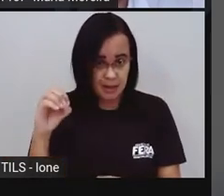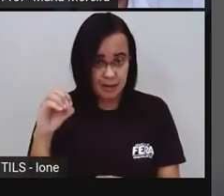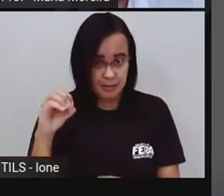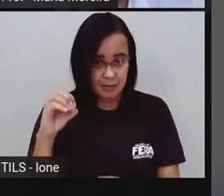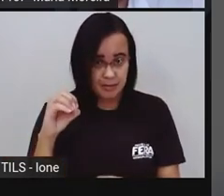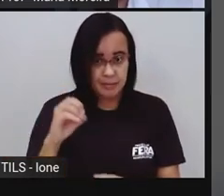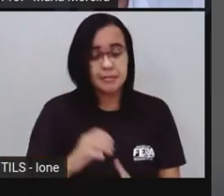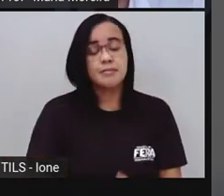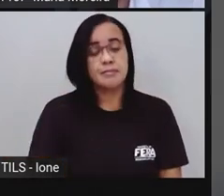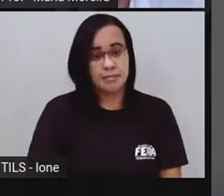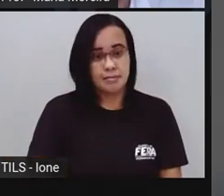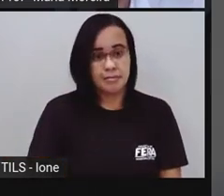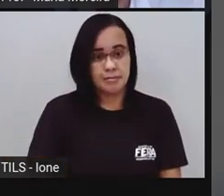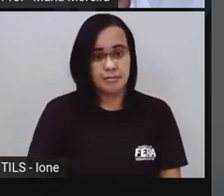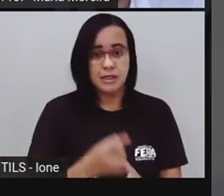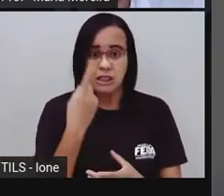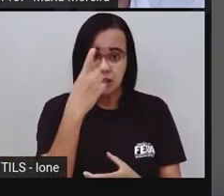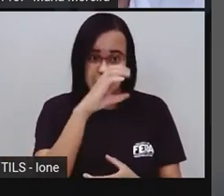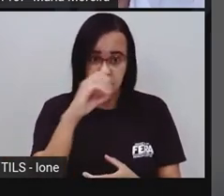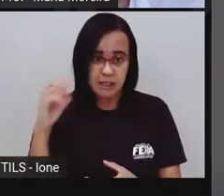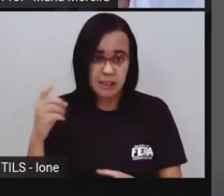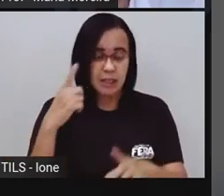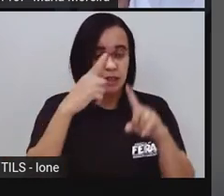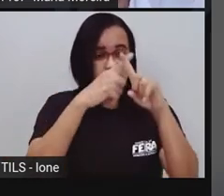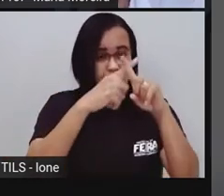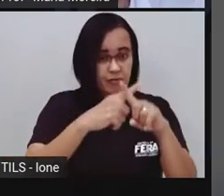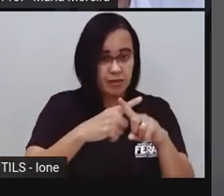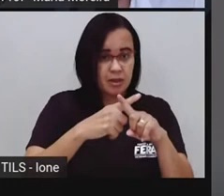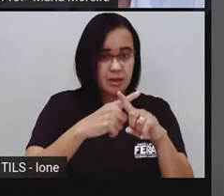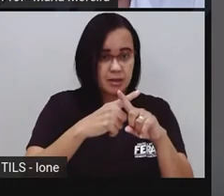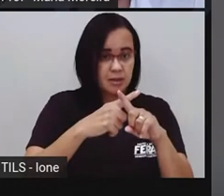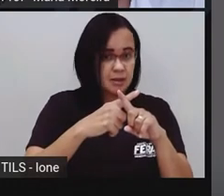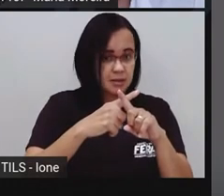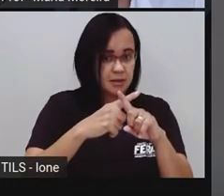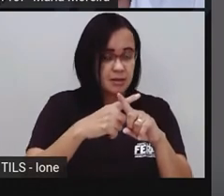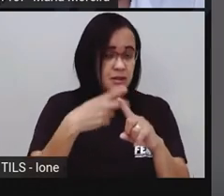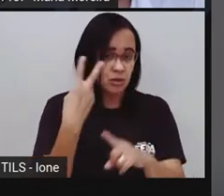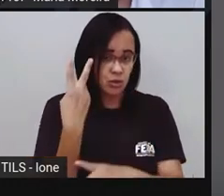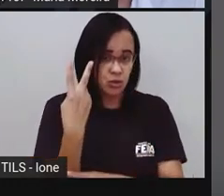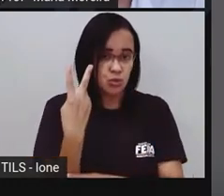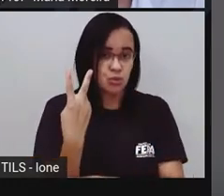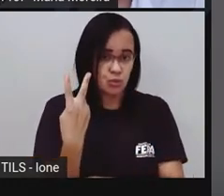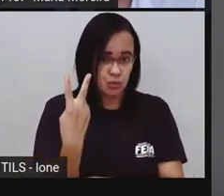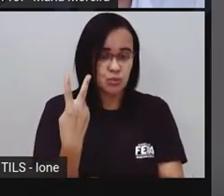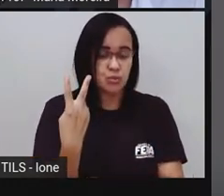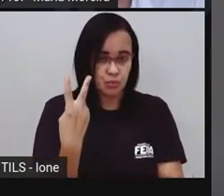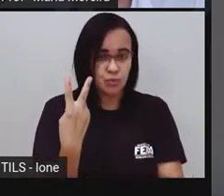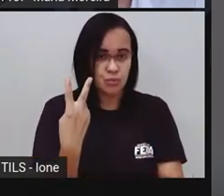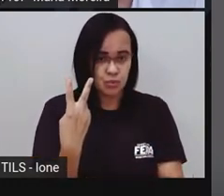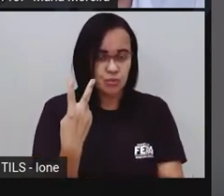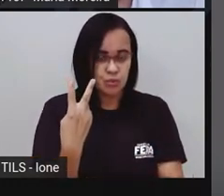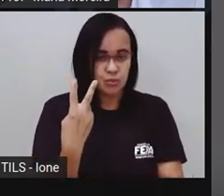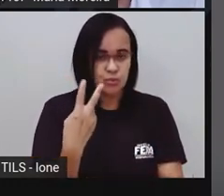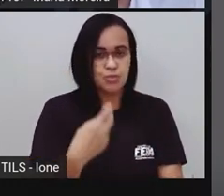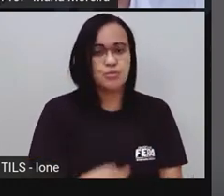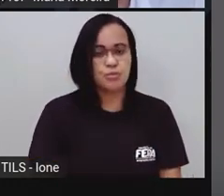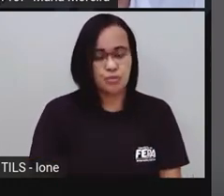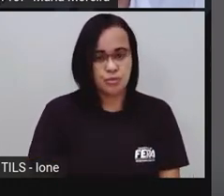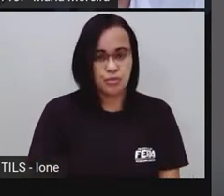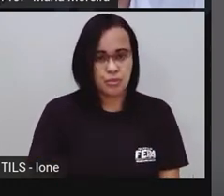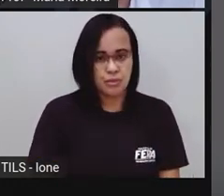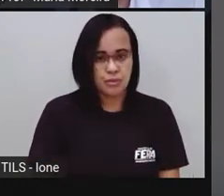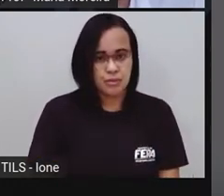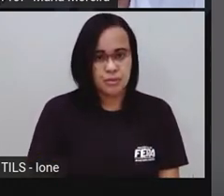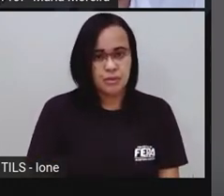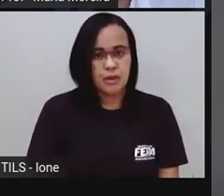seria a 100 Quantas vezes só e sem duas vezes então seria a mesma